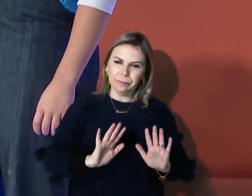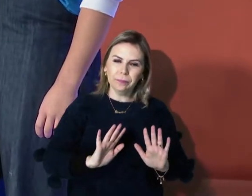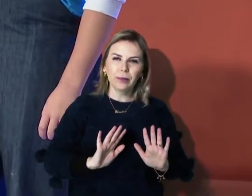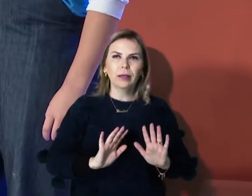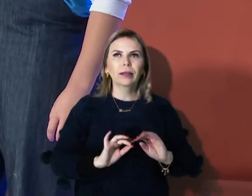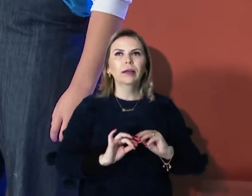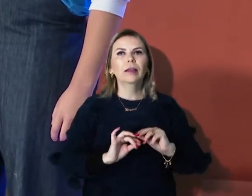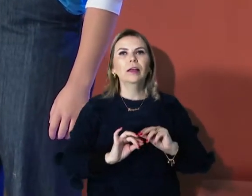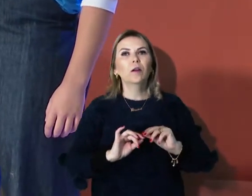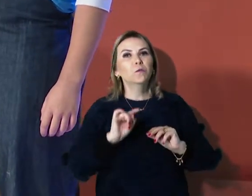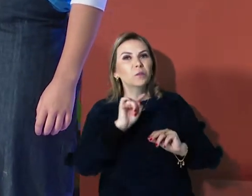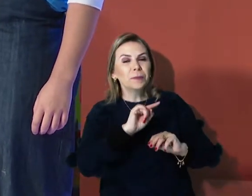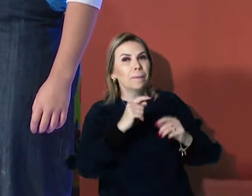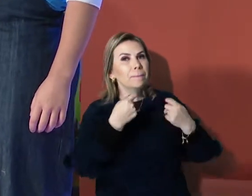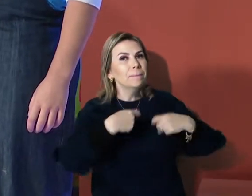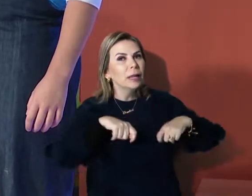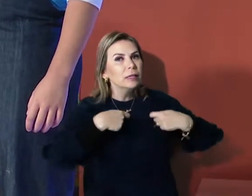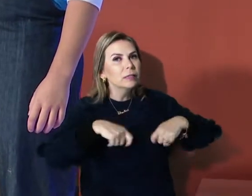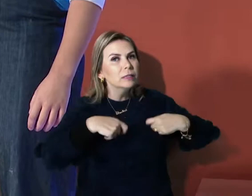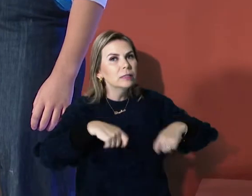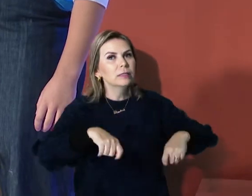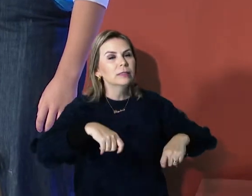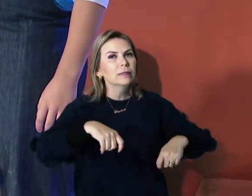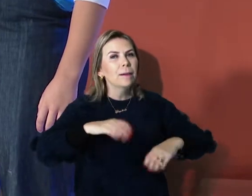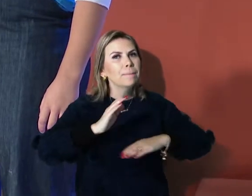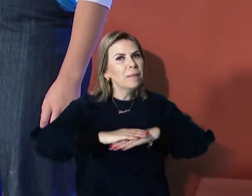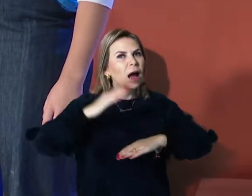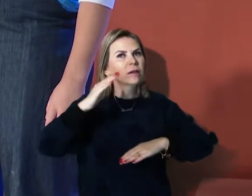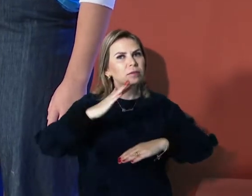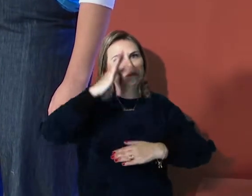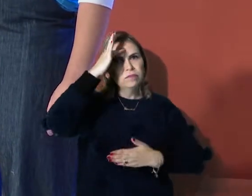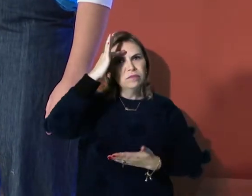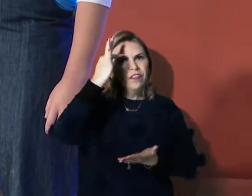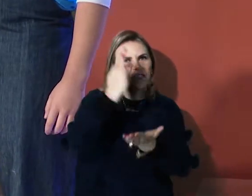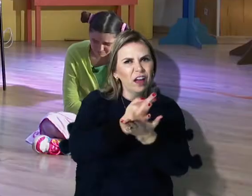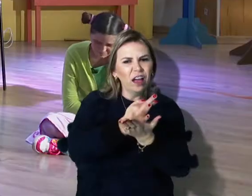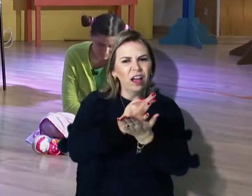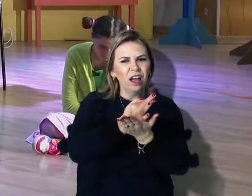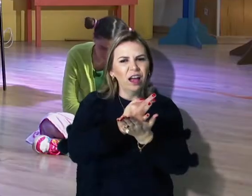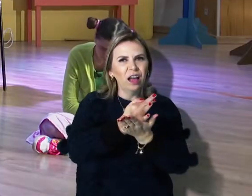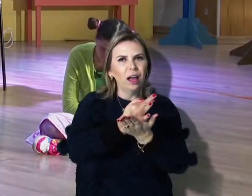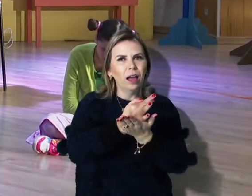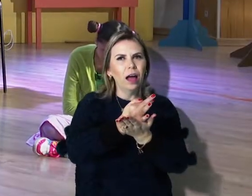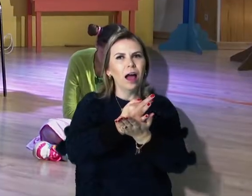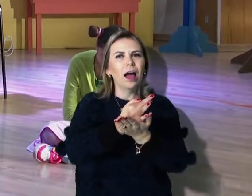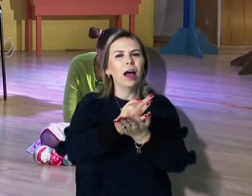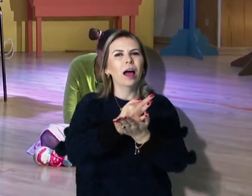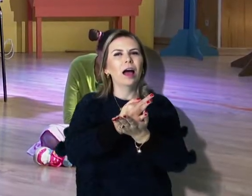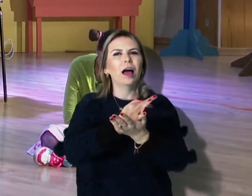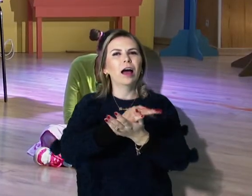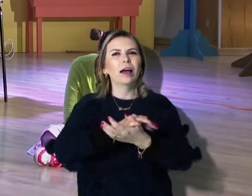Gigi, você precisa ter mais fé, Gigi.